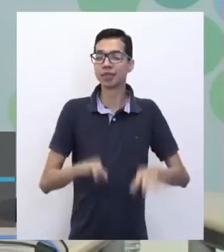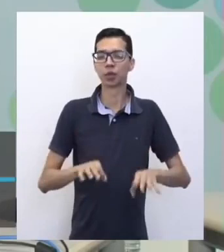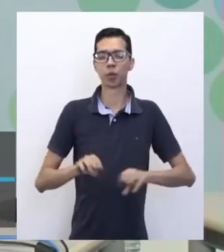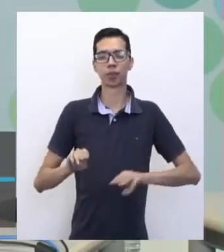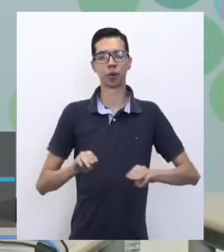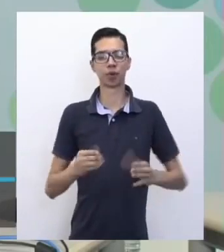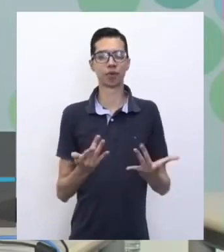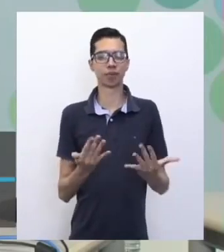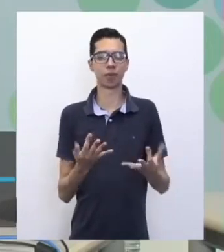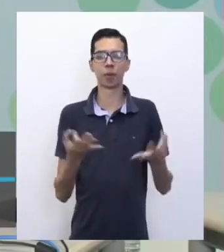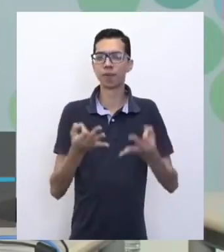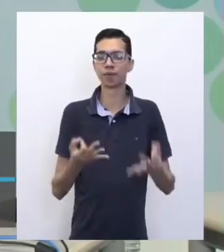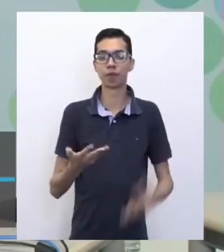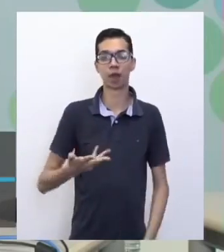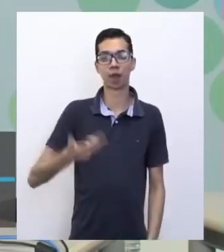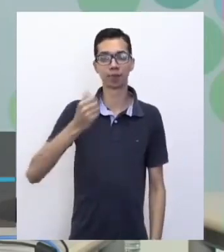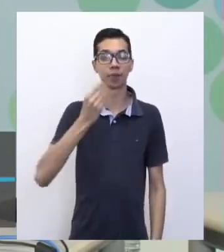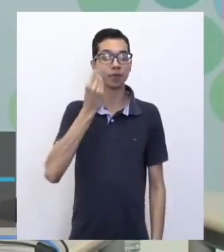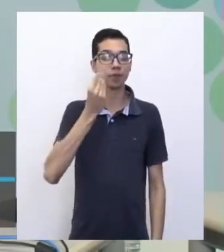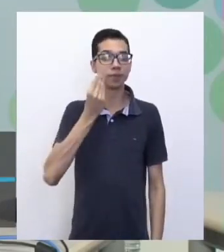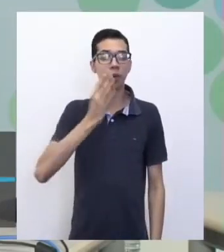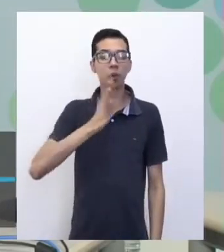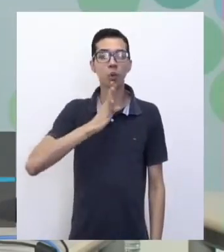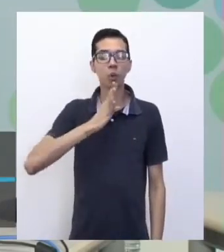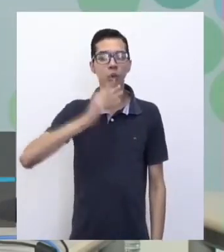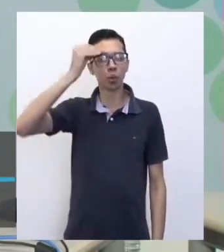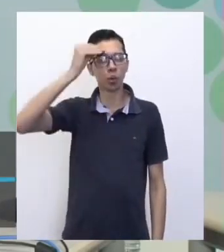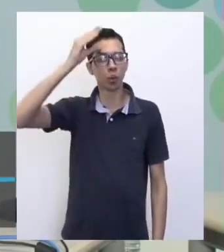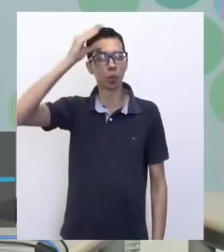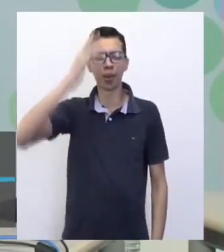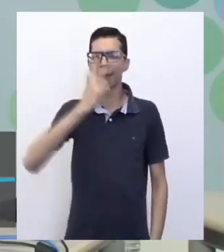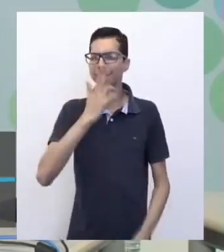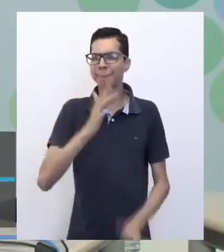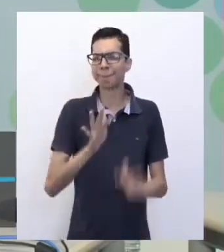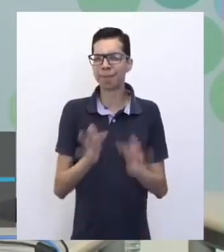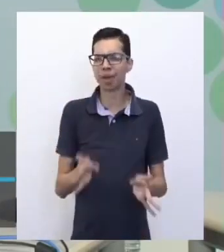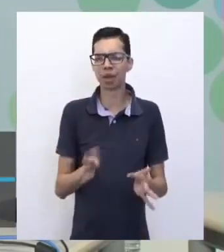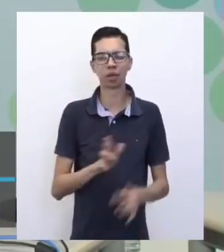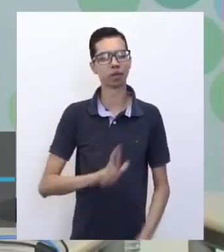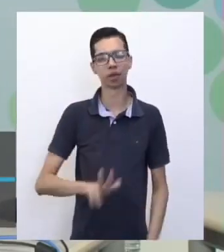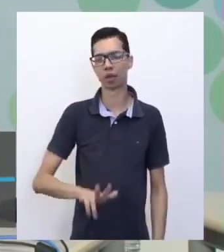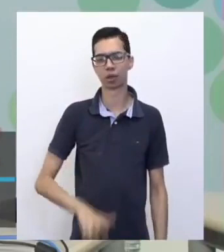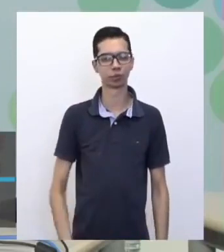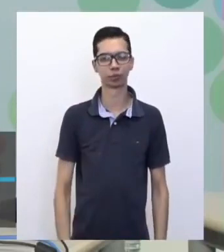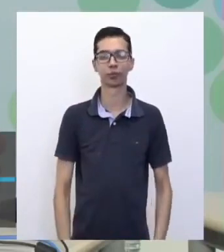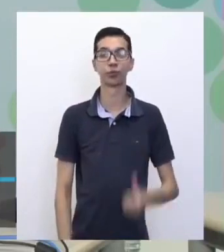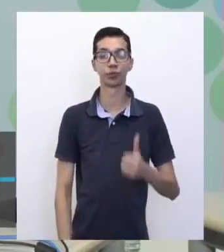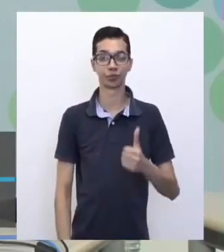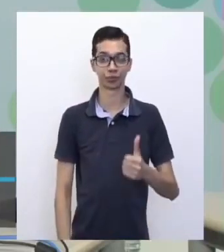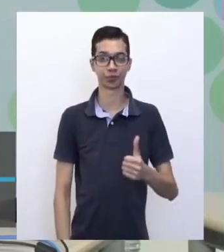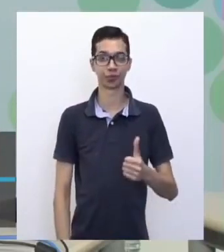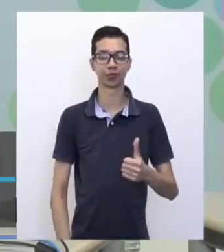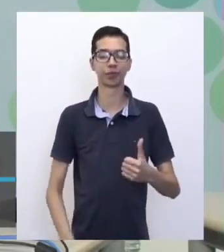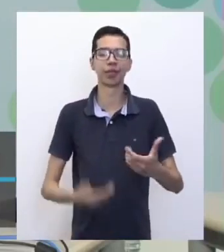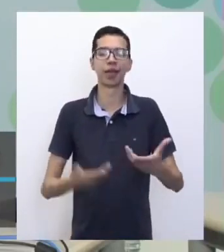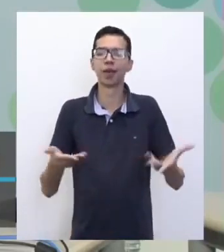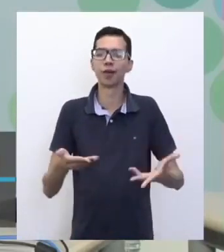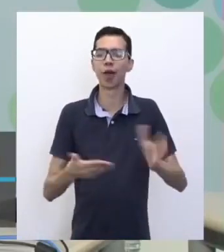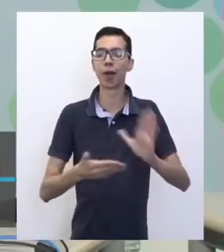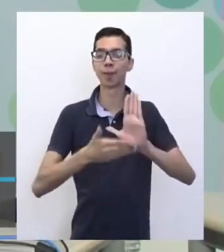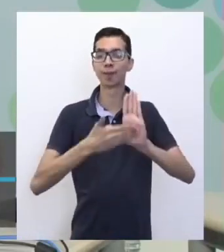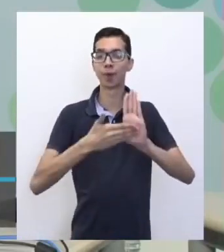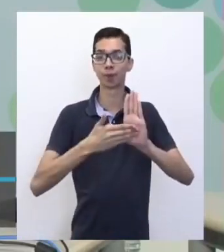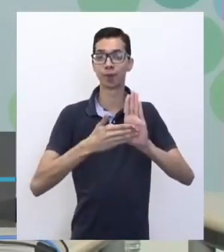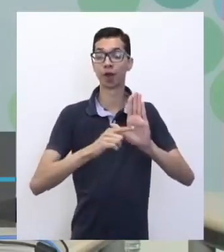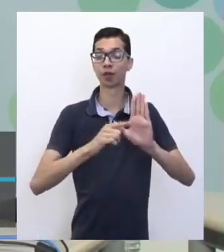Tem bastante conhecimento para isso. Então, parece uma coisa simples, mas não é. Turma, eu trouxe para a gente uma proposta de